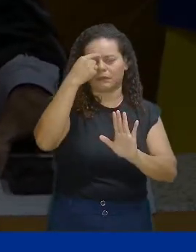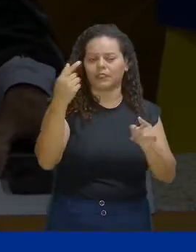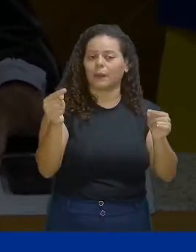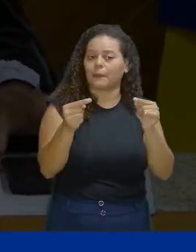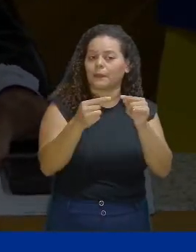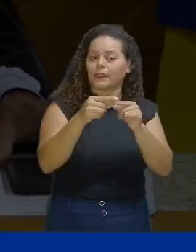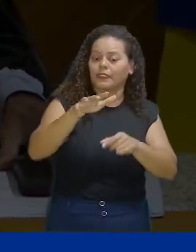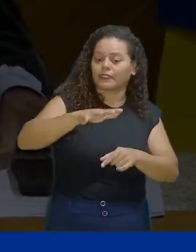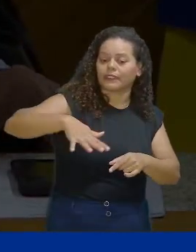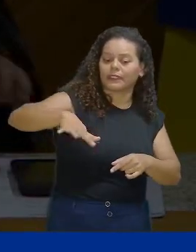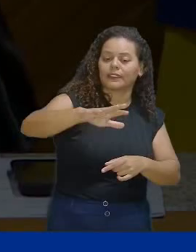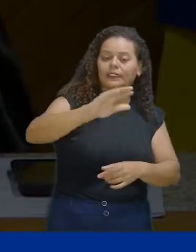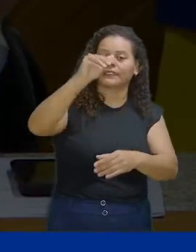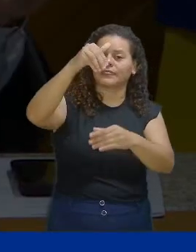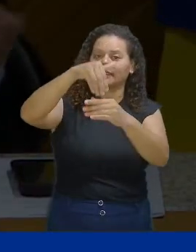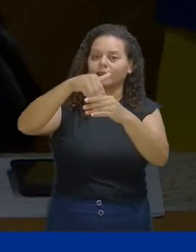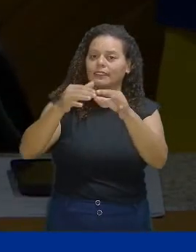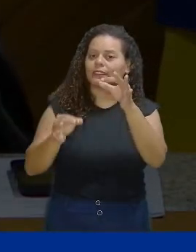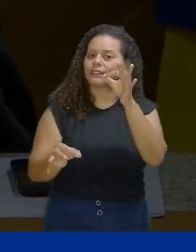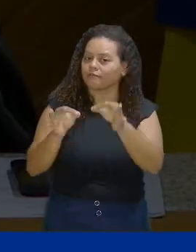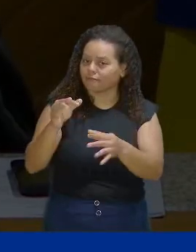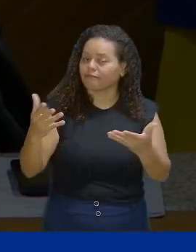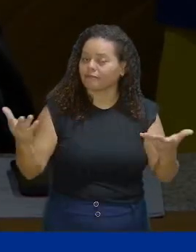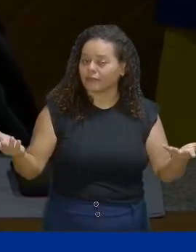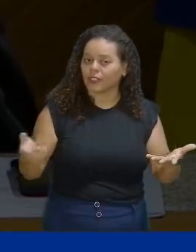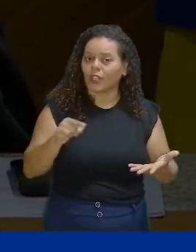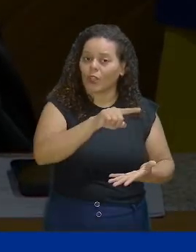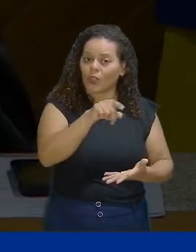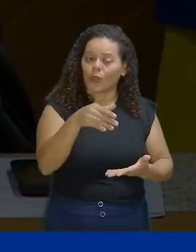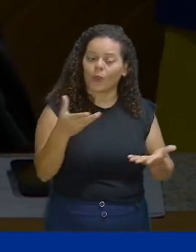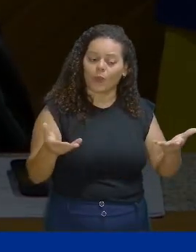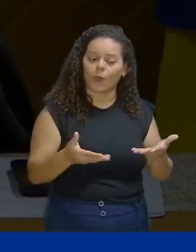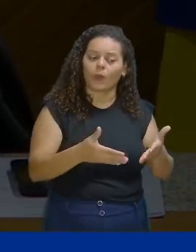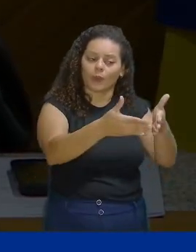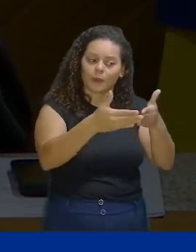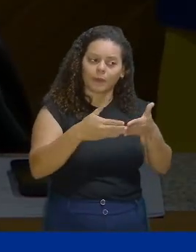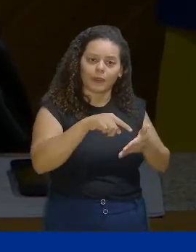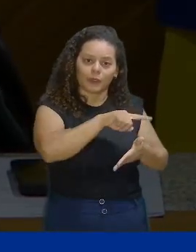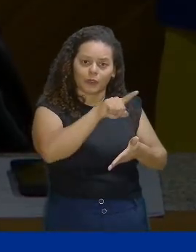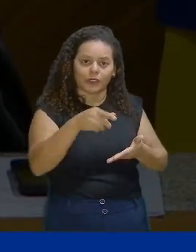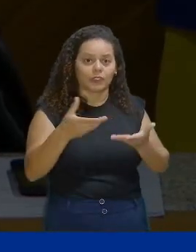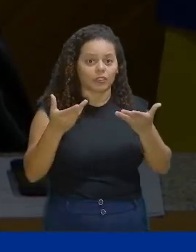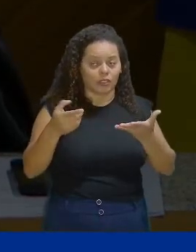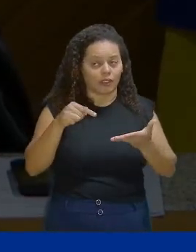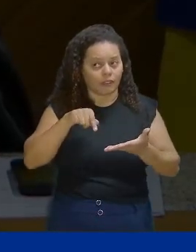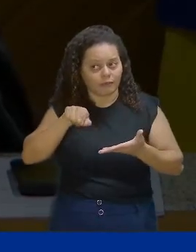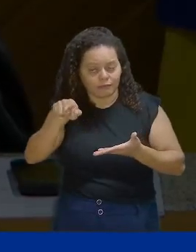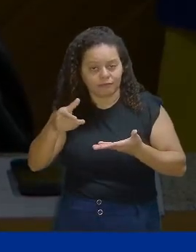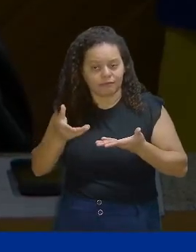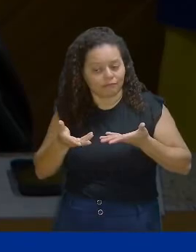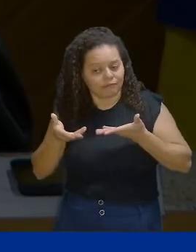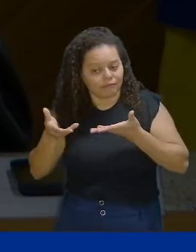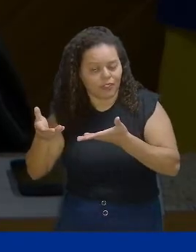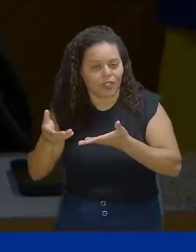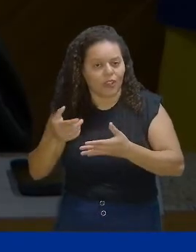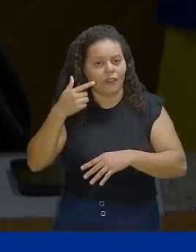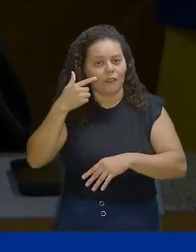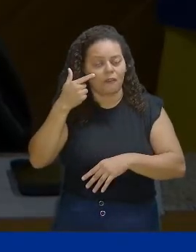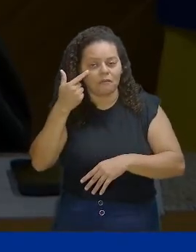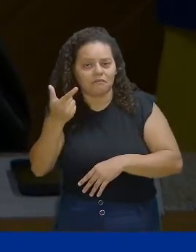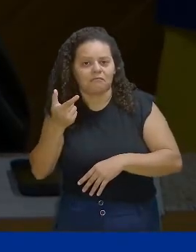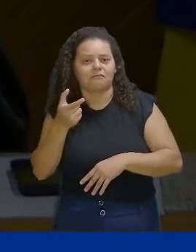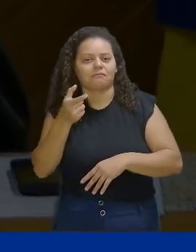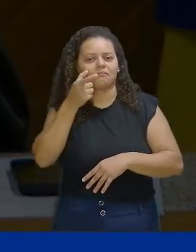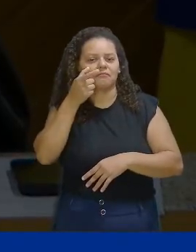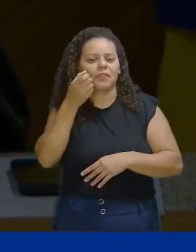aplicada à Justiça Eleitoral. Então, eu faço esse convite, os colegas que tiverem disponibilidade, seria muito bom,